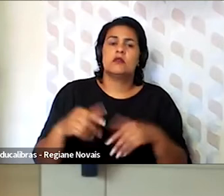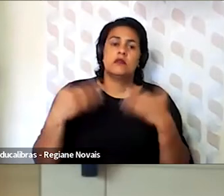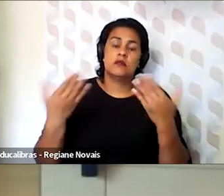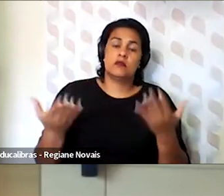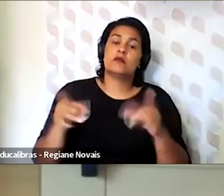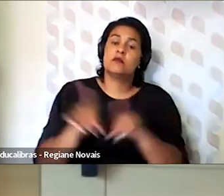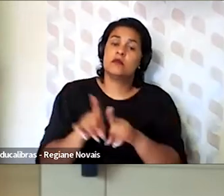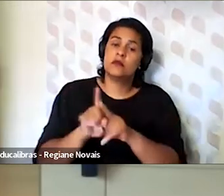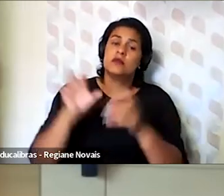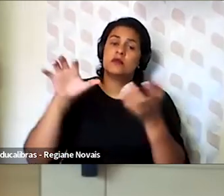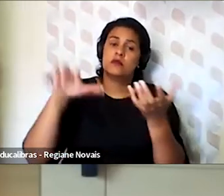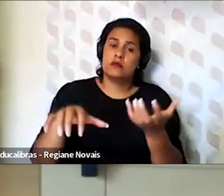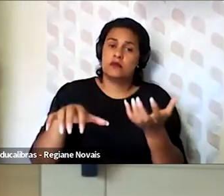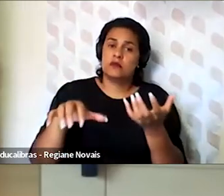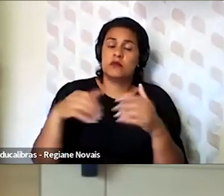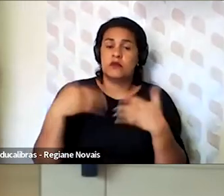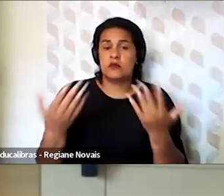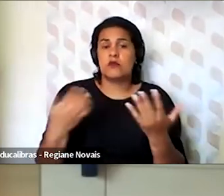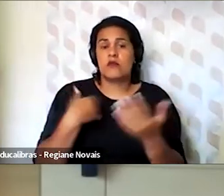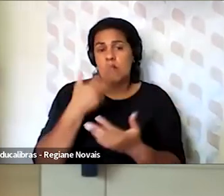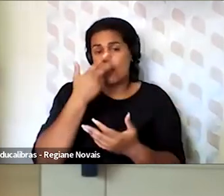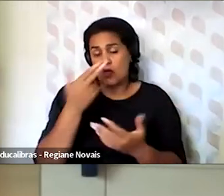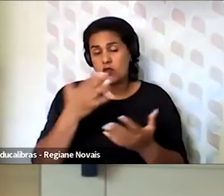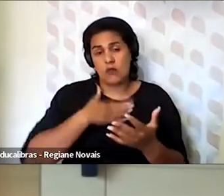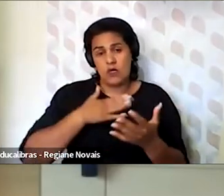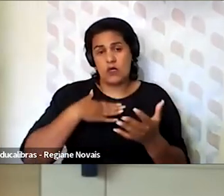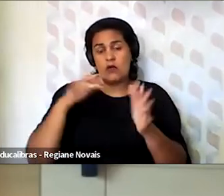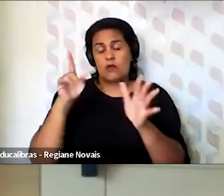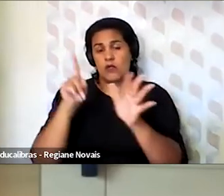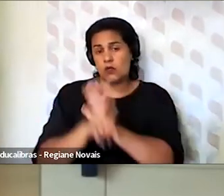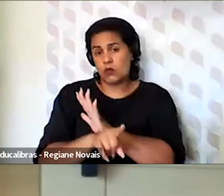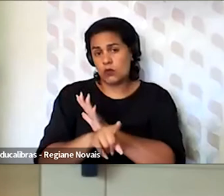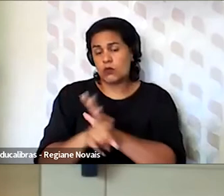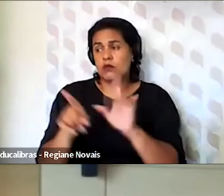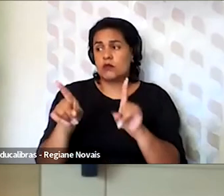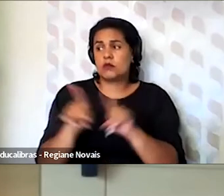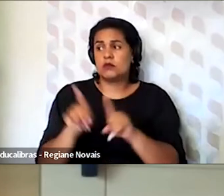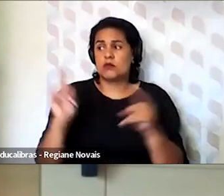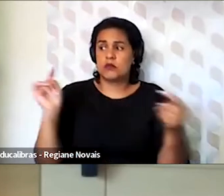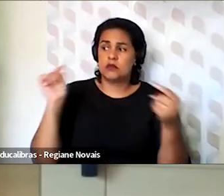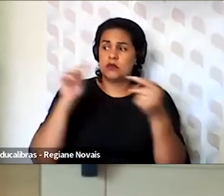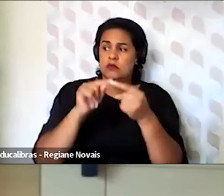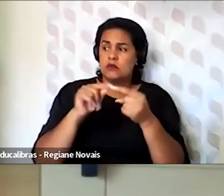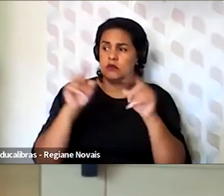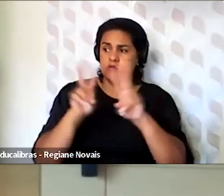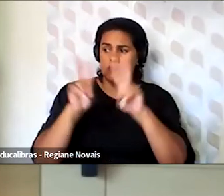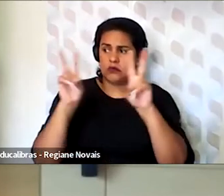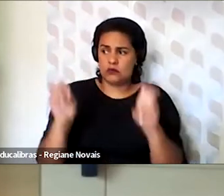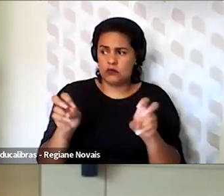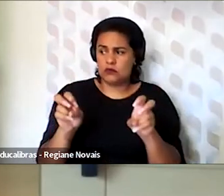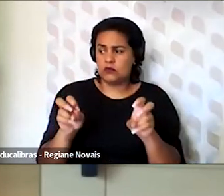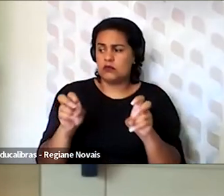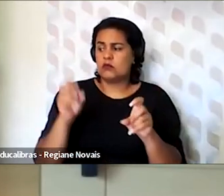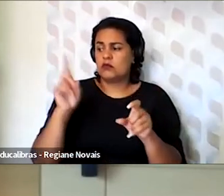minha pergunta vinculada ao assunto do nosso encontro hoje,